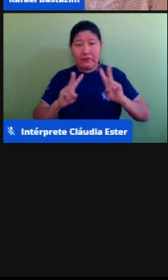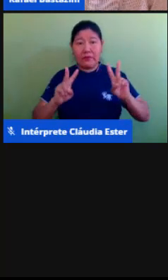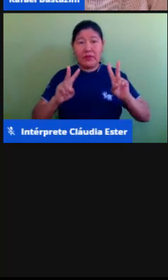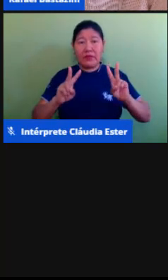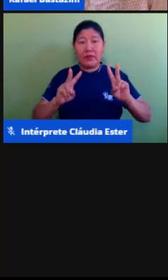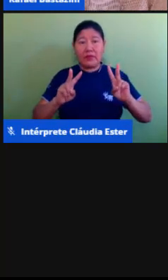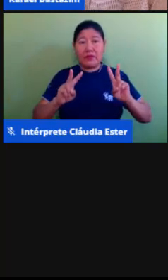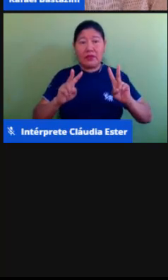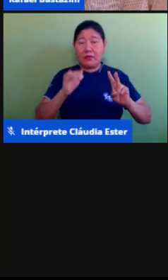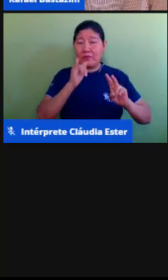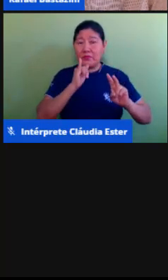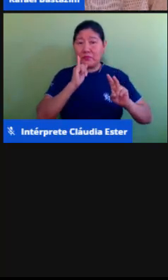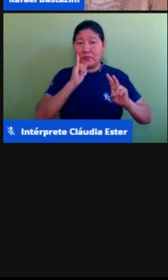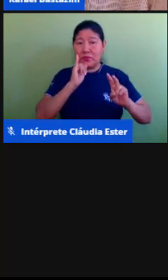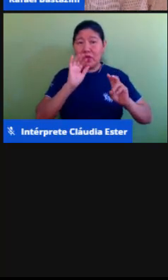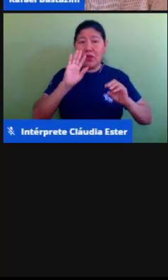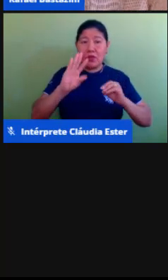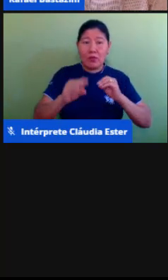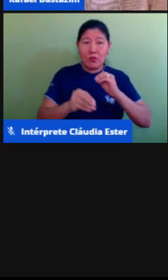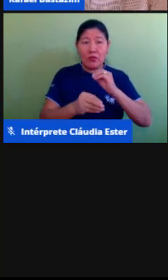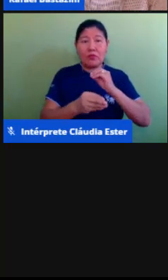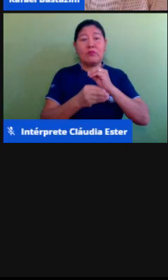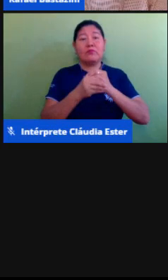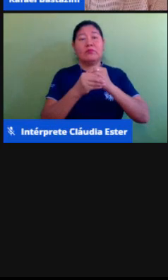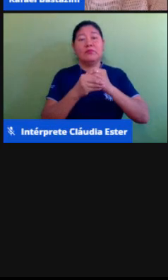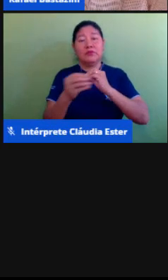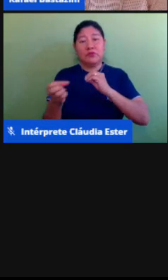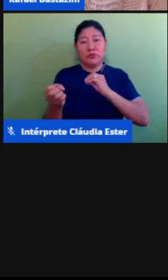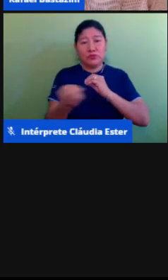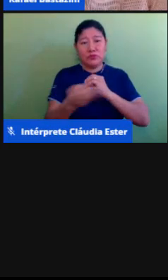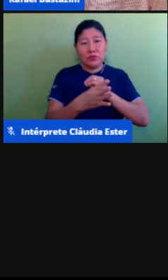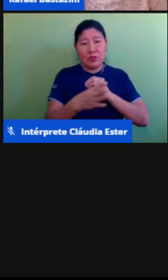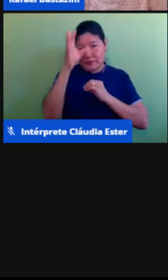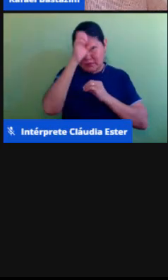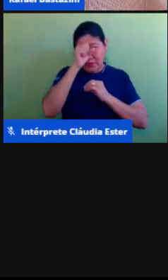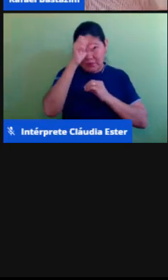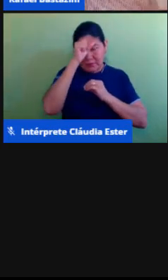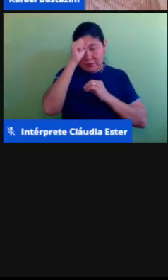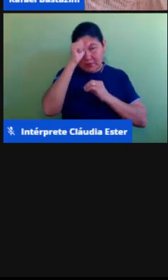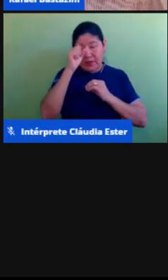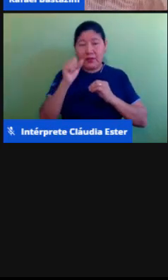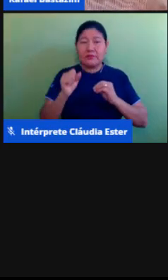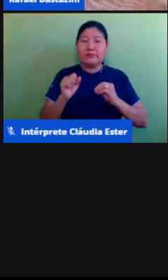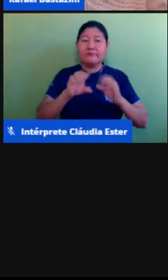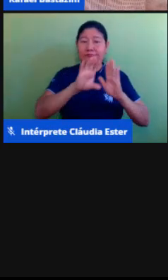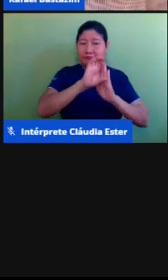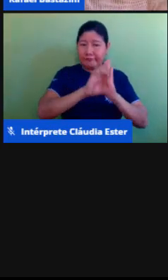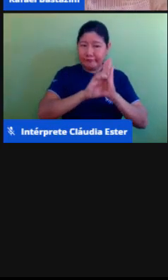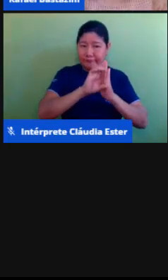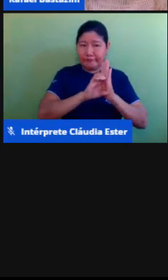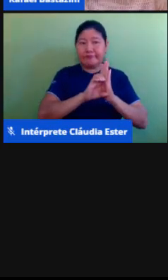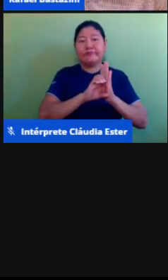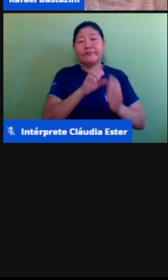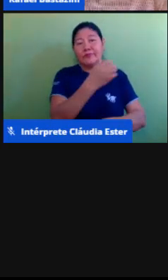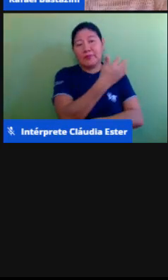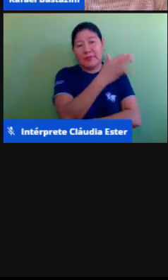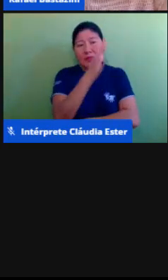uma agregação de novos conhecimentos no conceito de paisagem. Próximo slide, por favor.